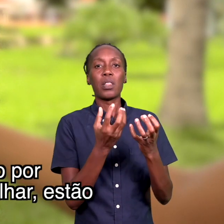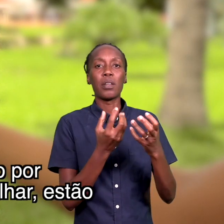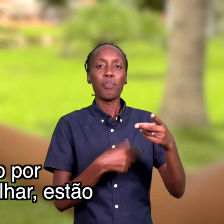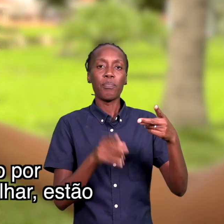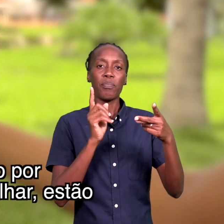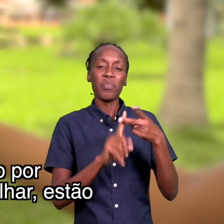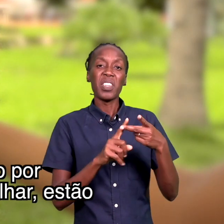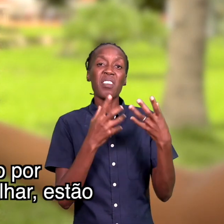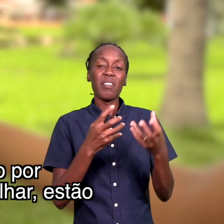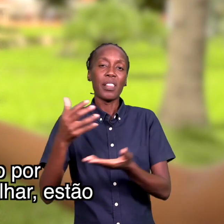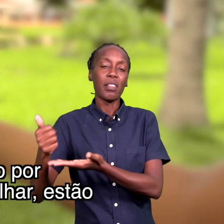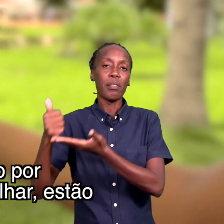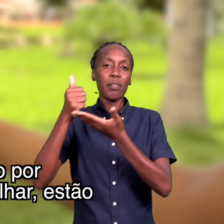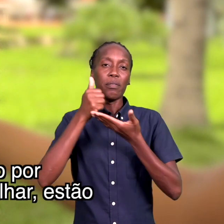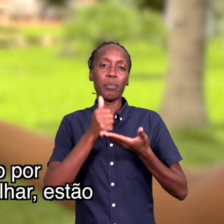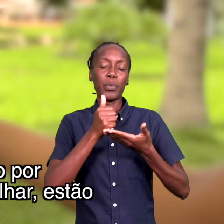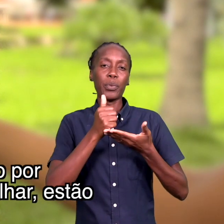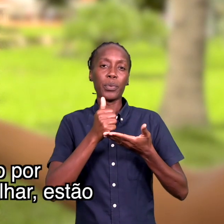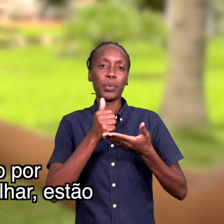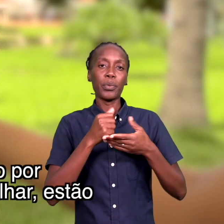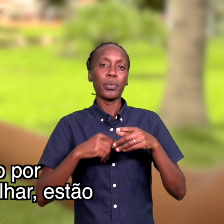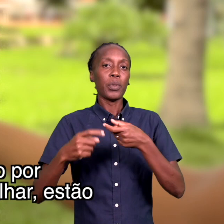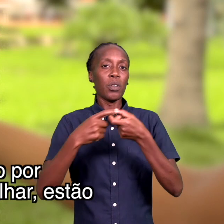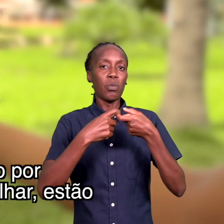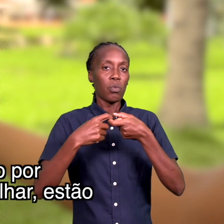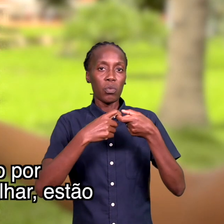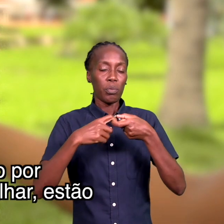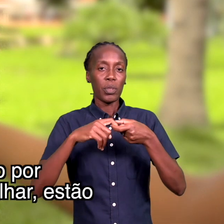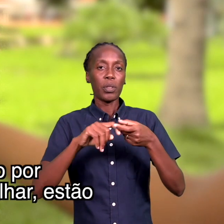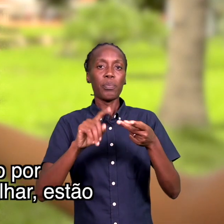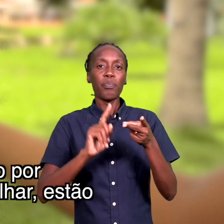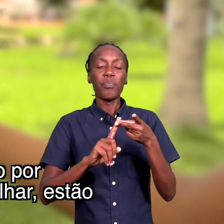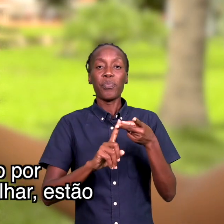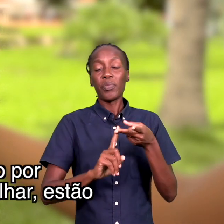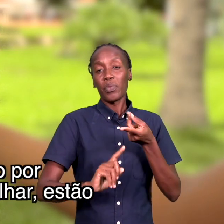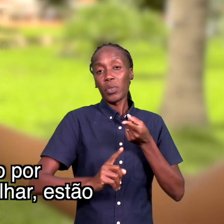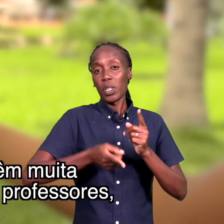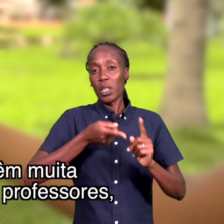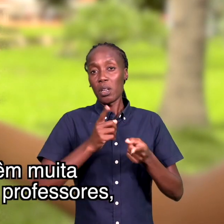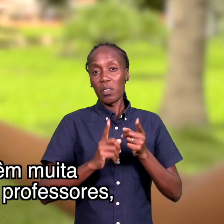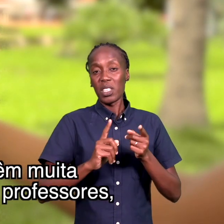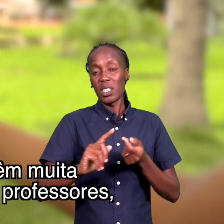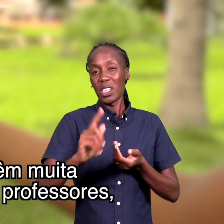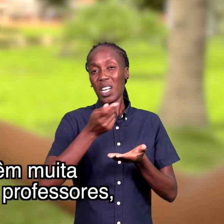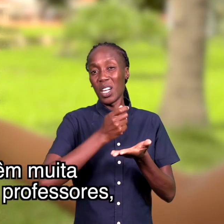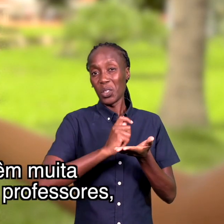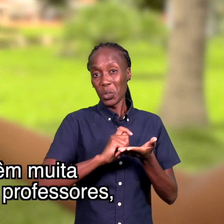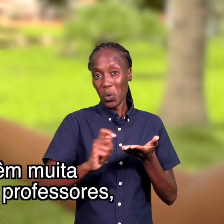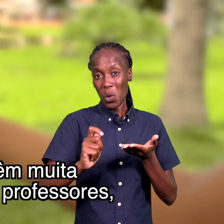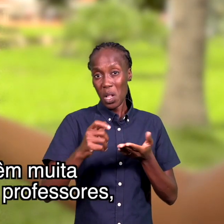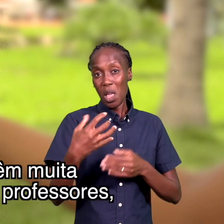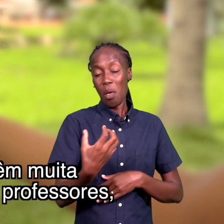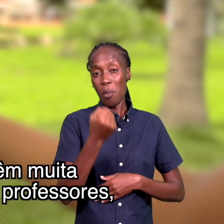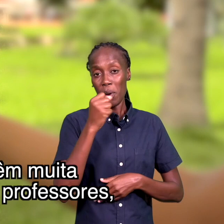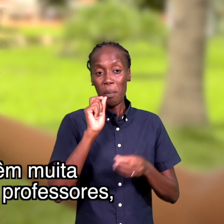não ter apoio por parte da sua família. Se calhar está numa escola que não